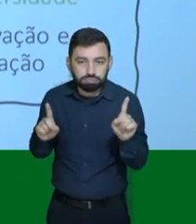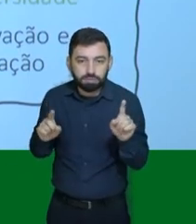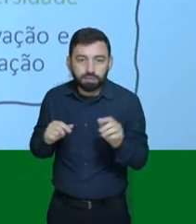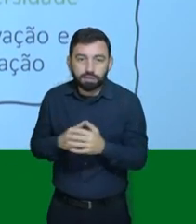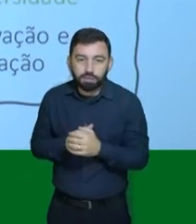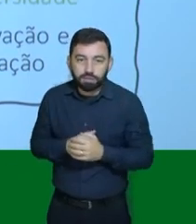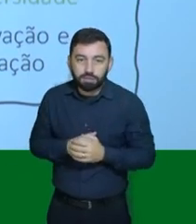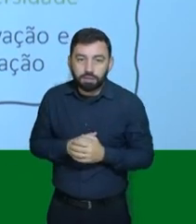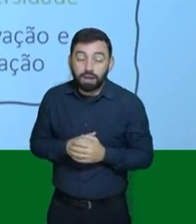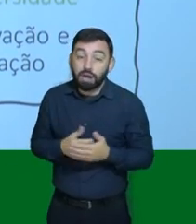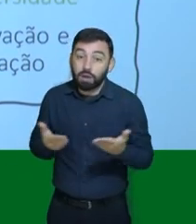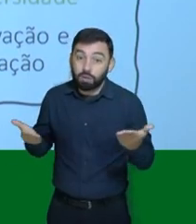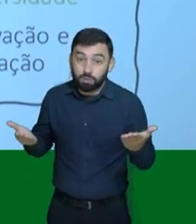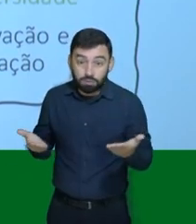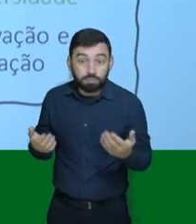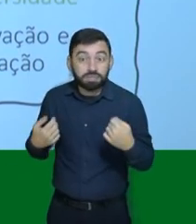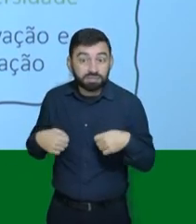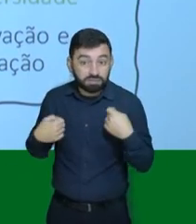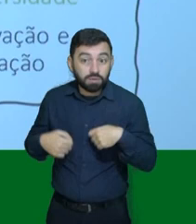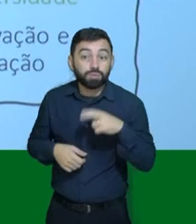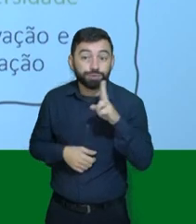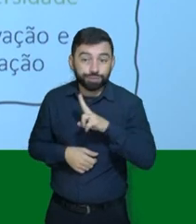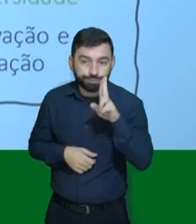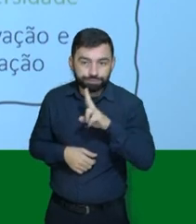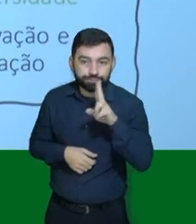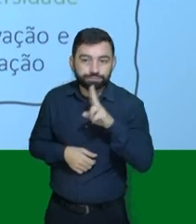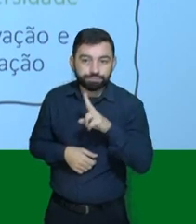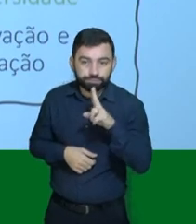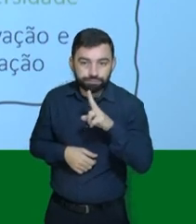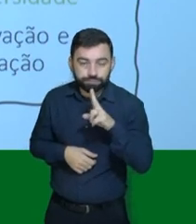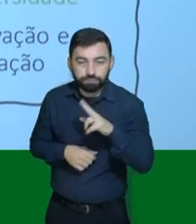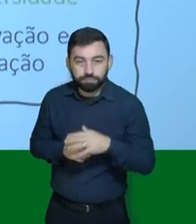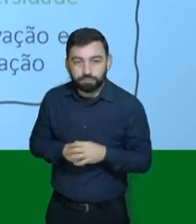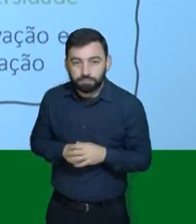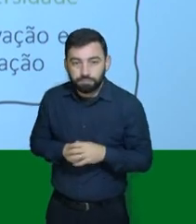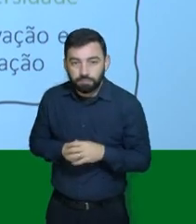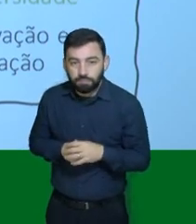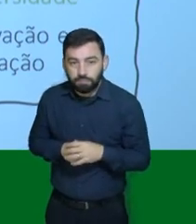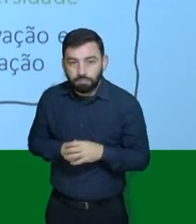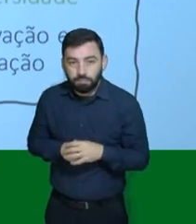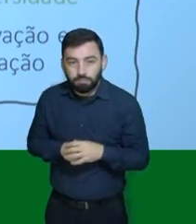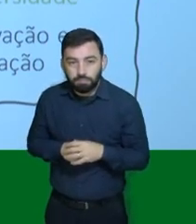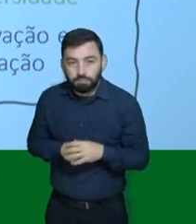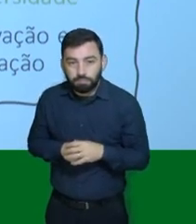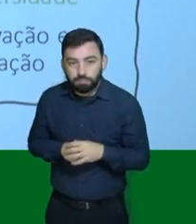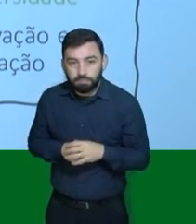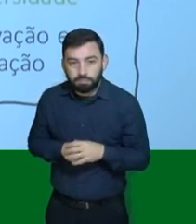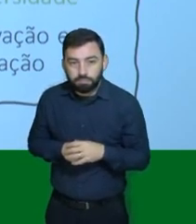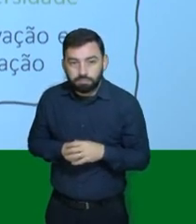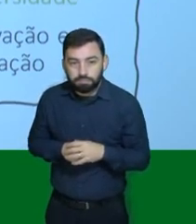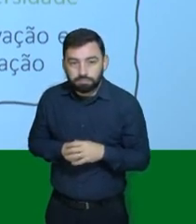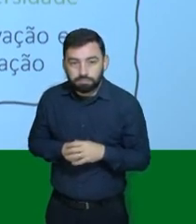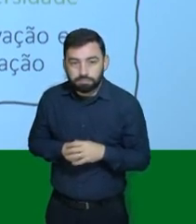Embora a situação seja, peça urgência e seja um pouco, né,